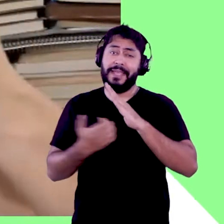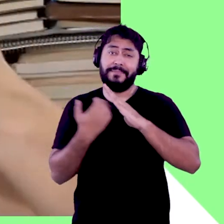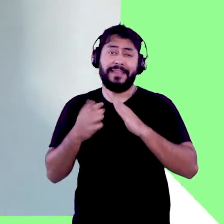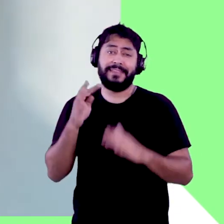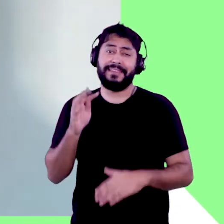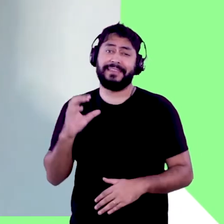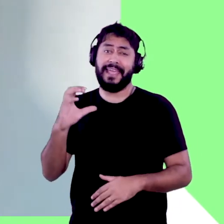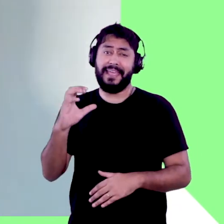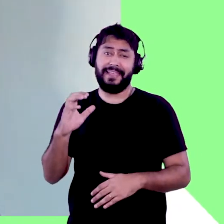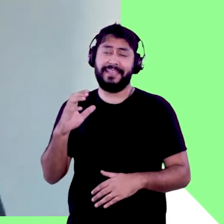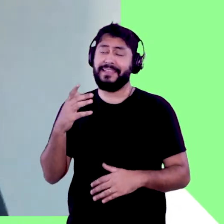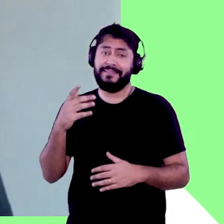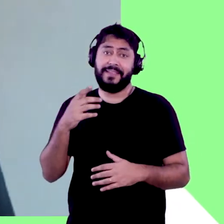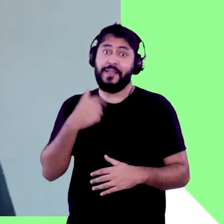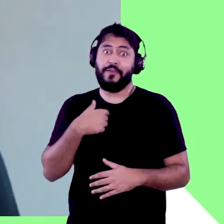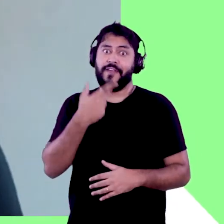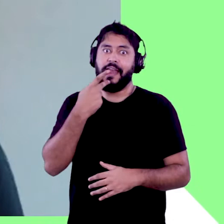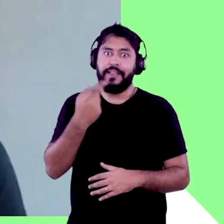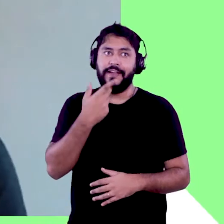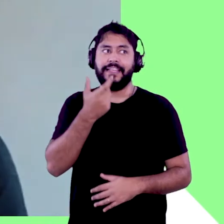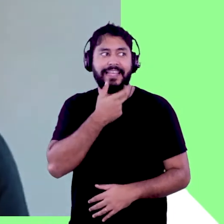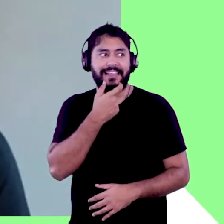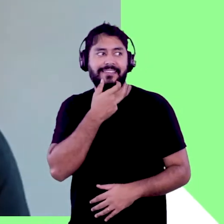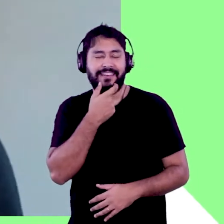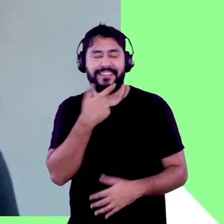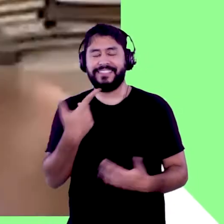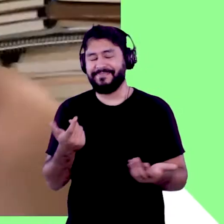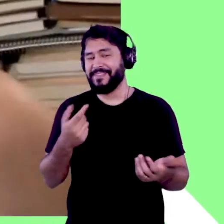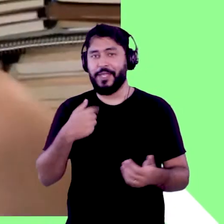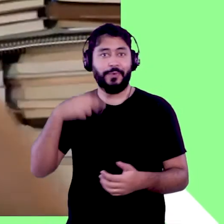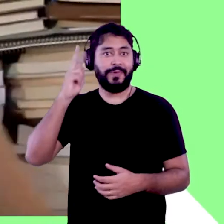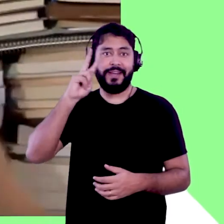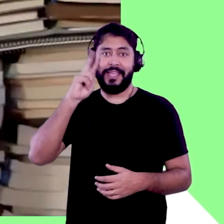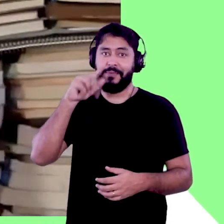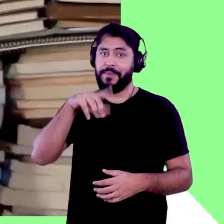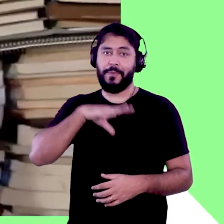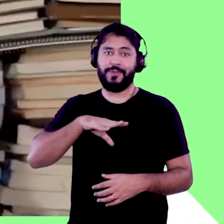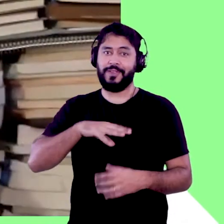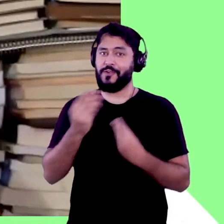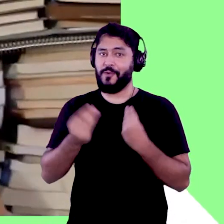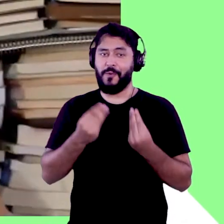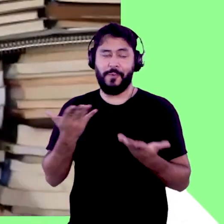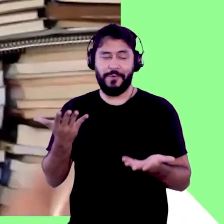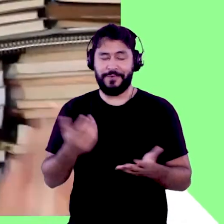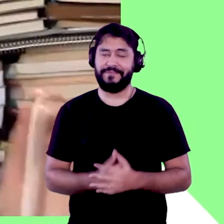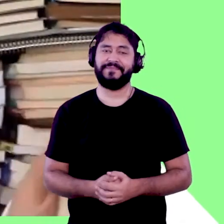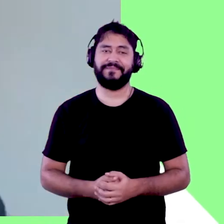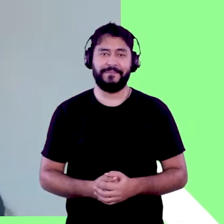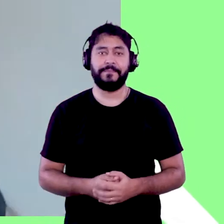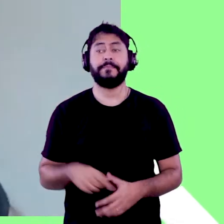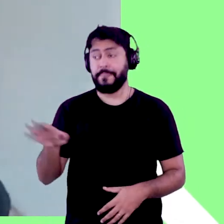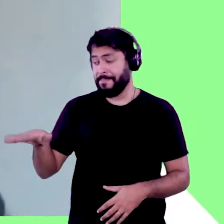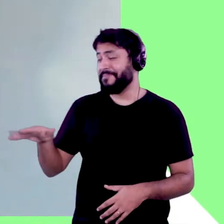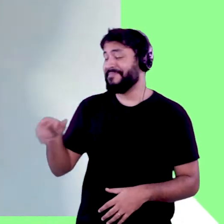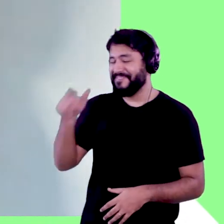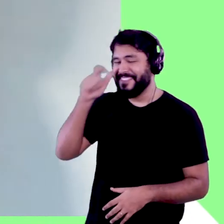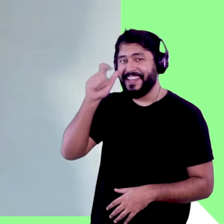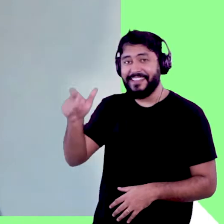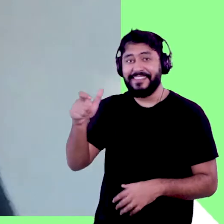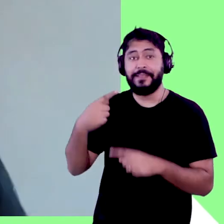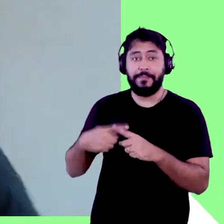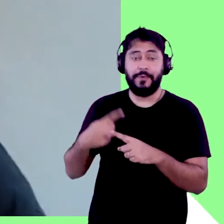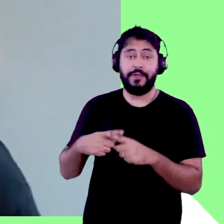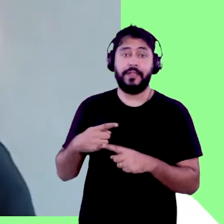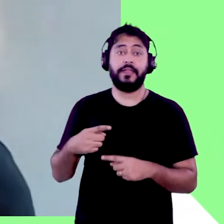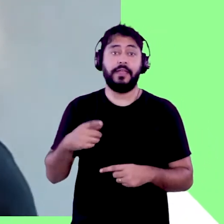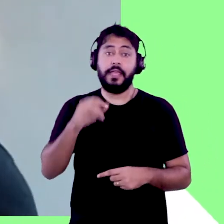inglês. E eu não lembro os termos em português. Eu acho que é interessante porque assim, a gente deixa um gancho